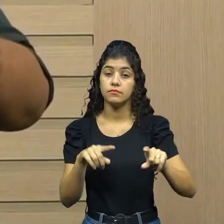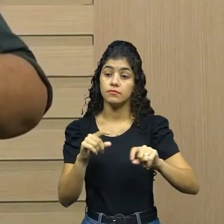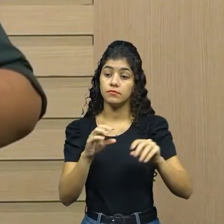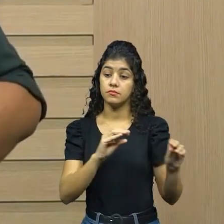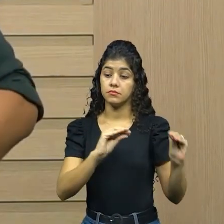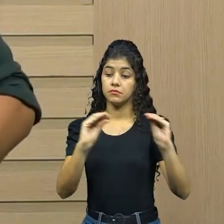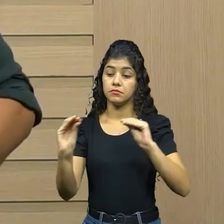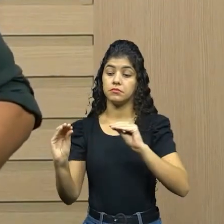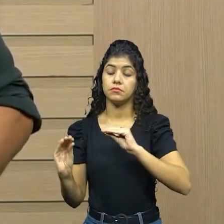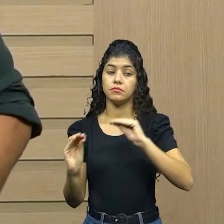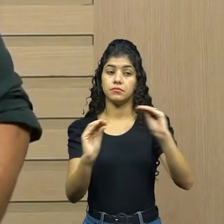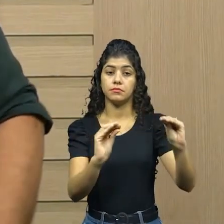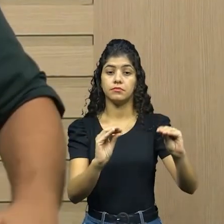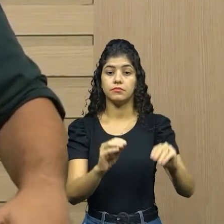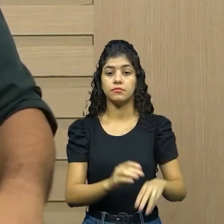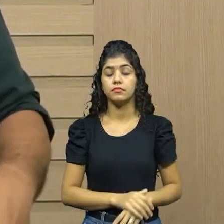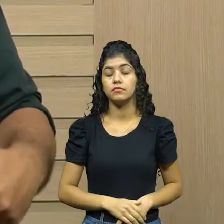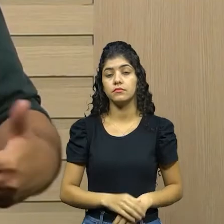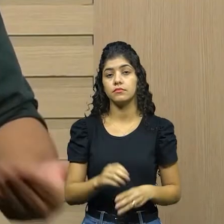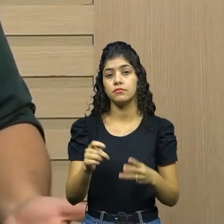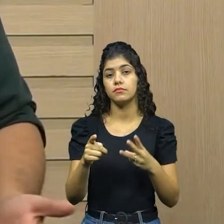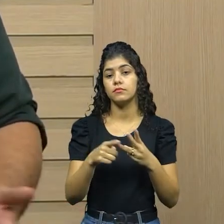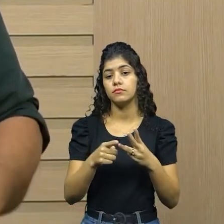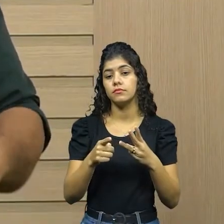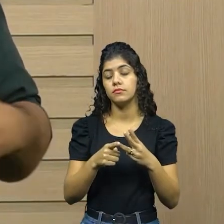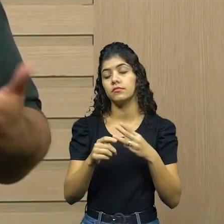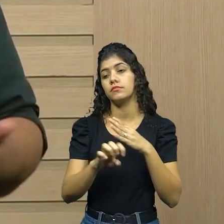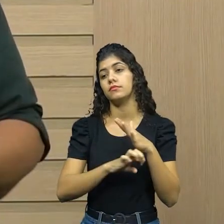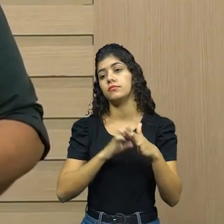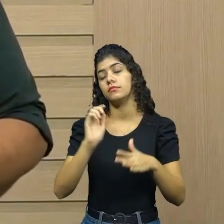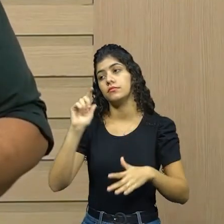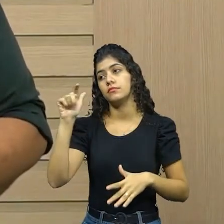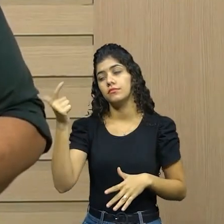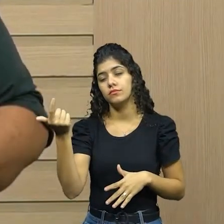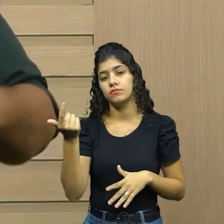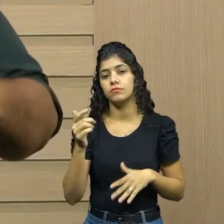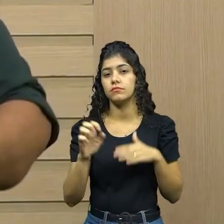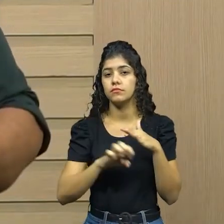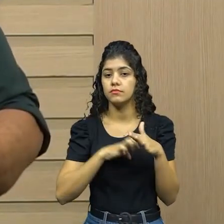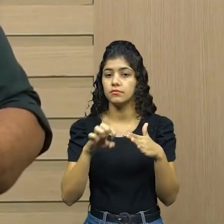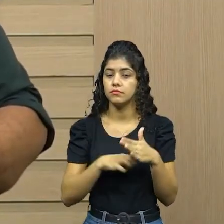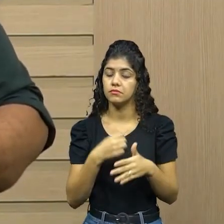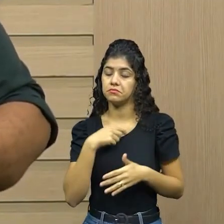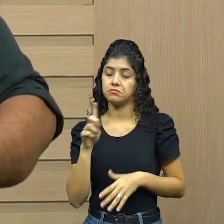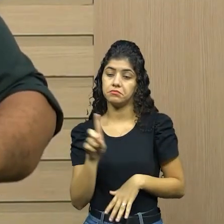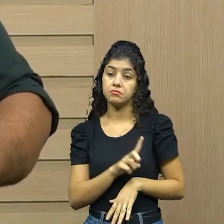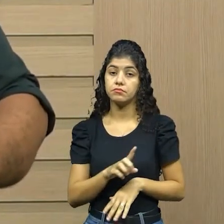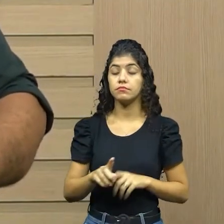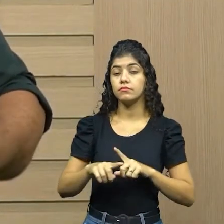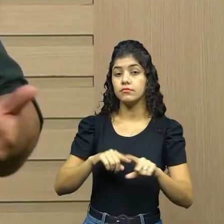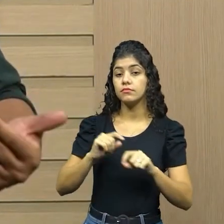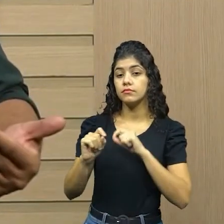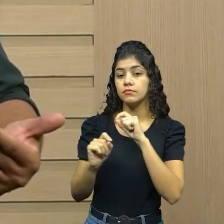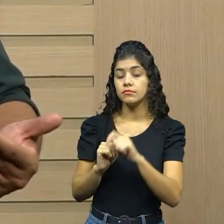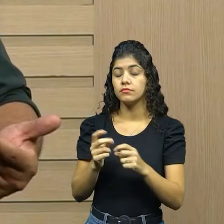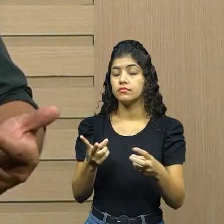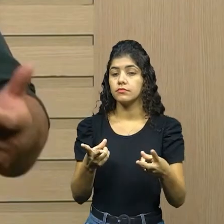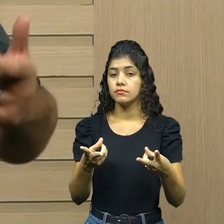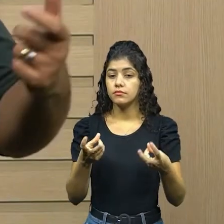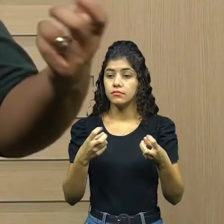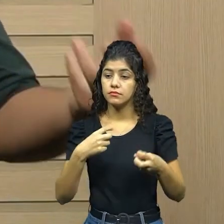quem distribui é uma terceira empresa, uma segunda empresa, que não sou eu. Então perceba que